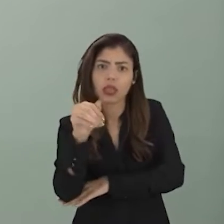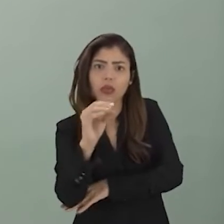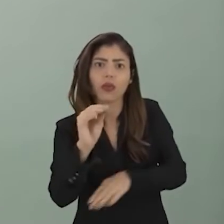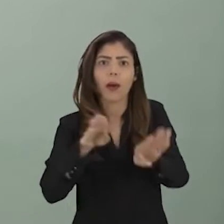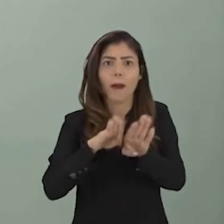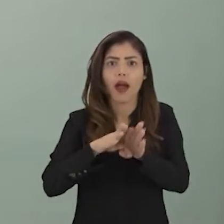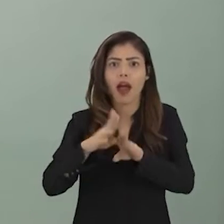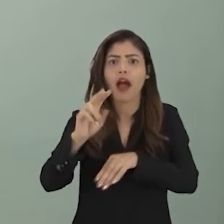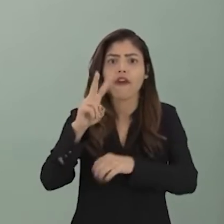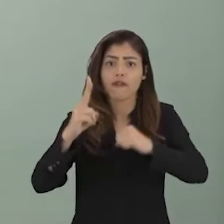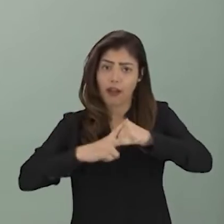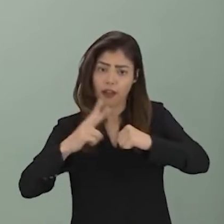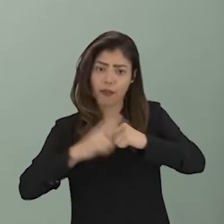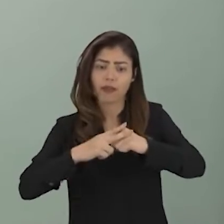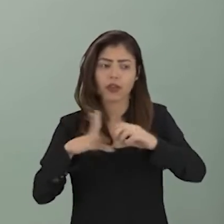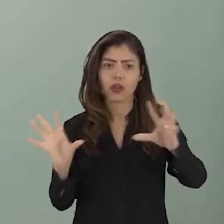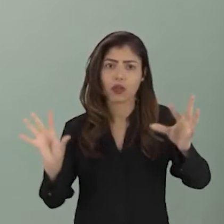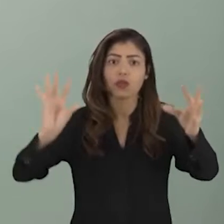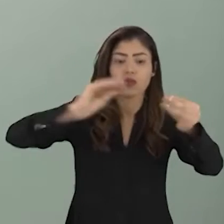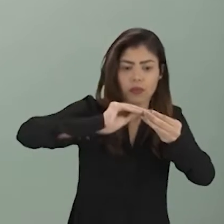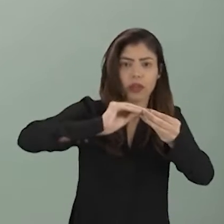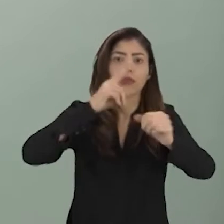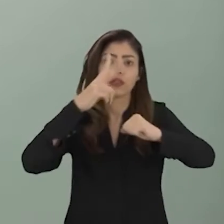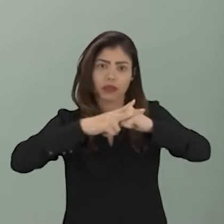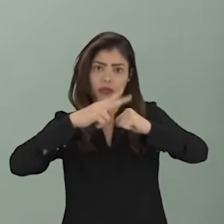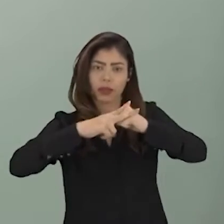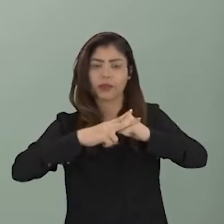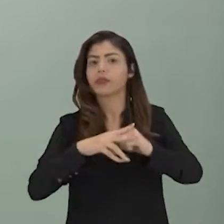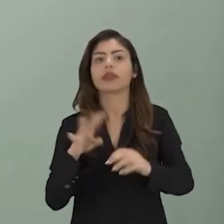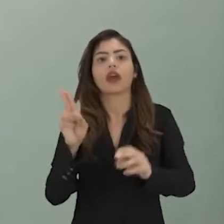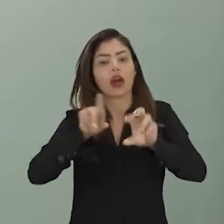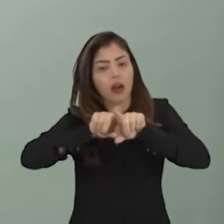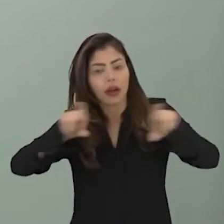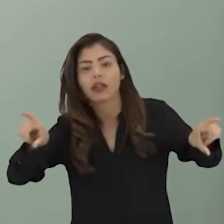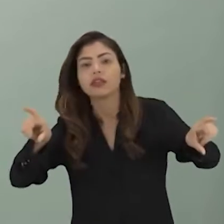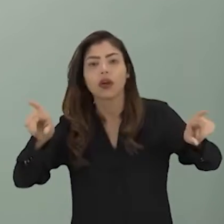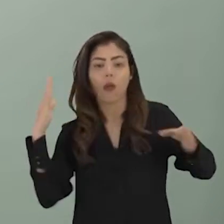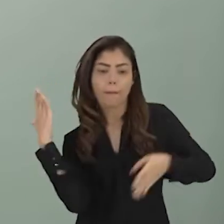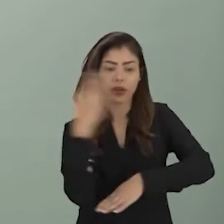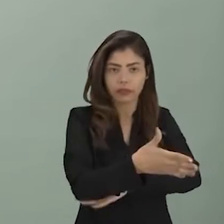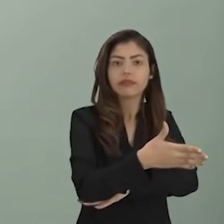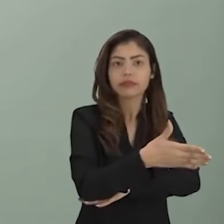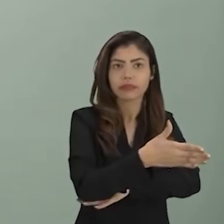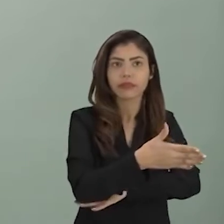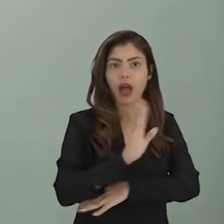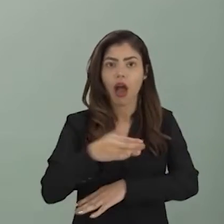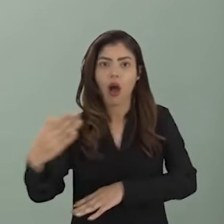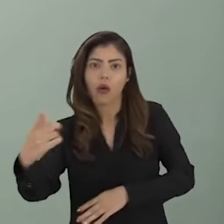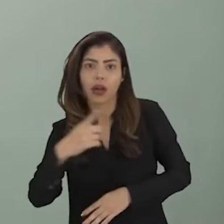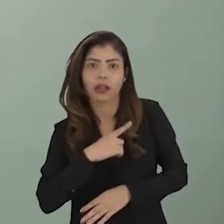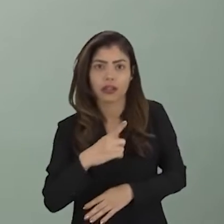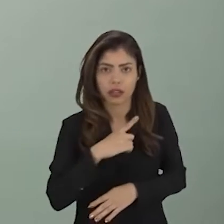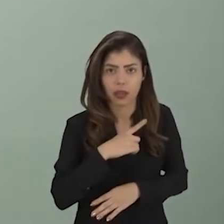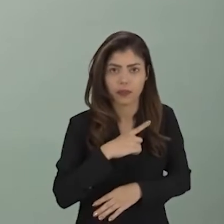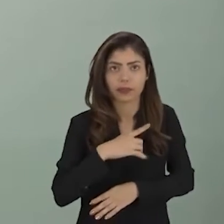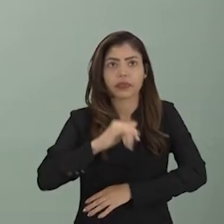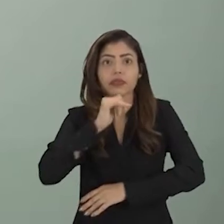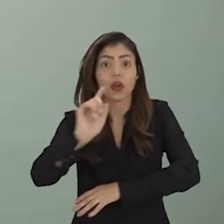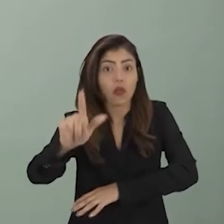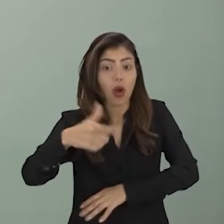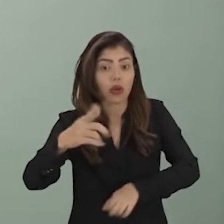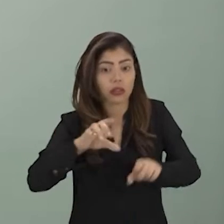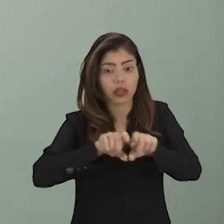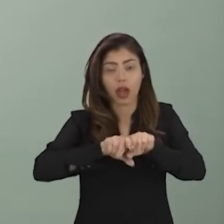o verbo e o complemento desse verbo, certo? Que nós chamamos de oração em ordem direta. Quando nós colocamos uma